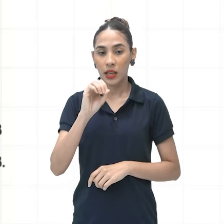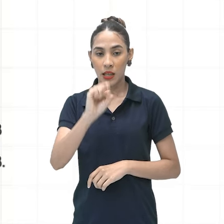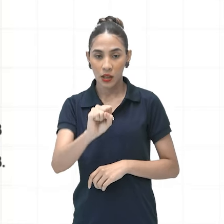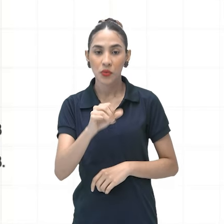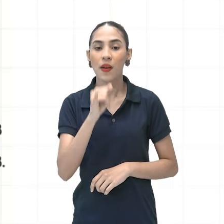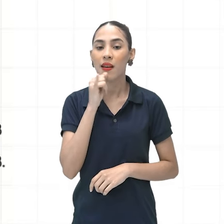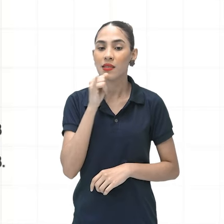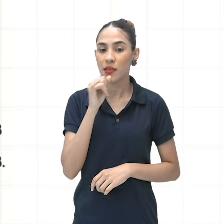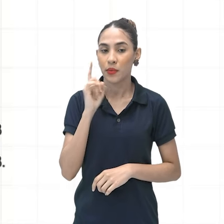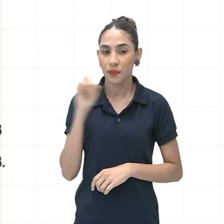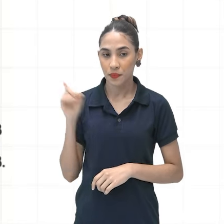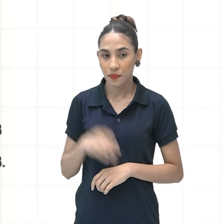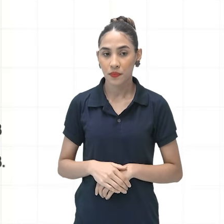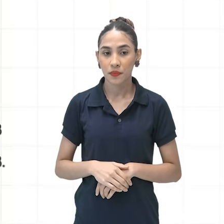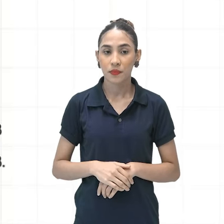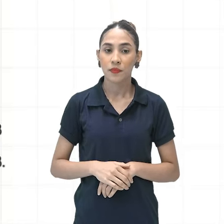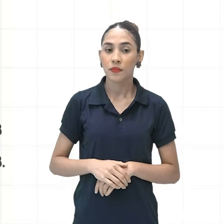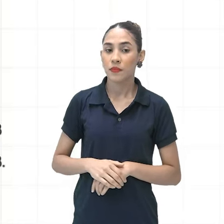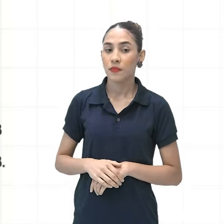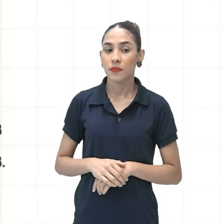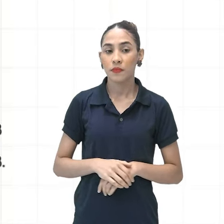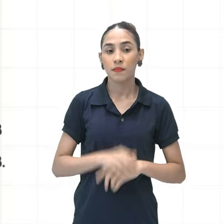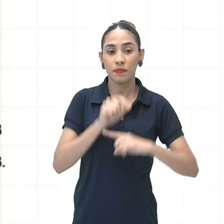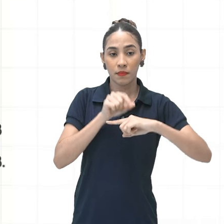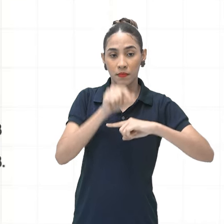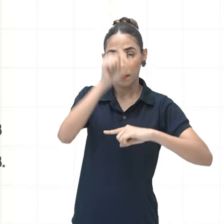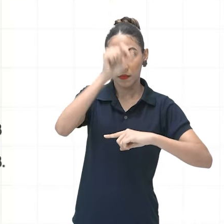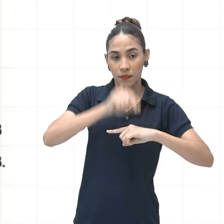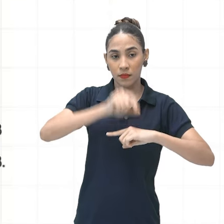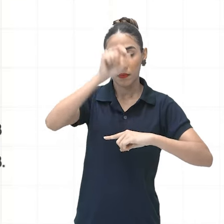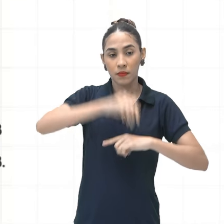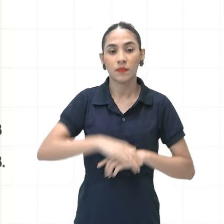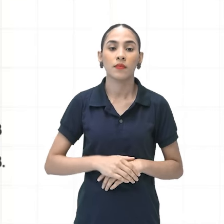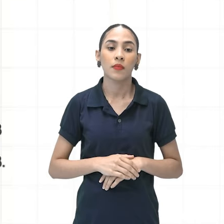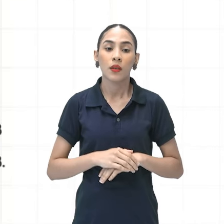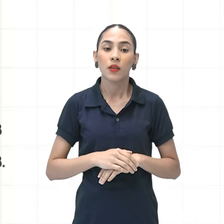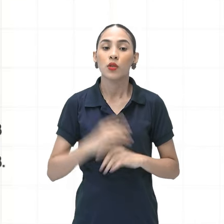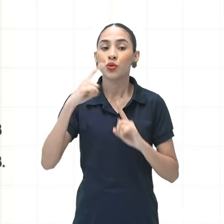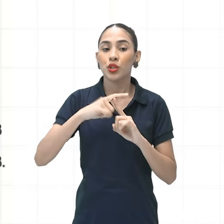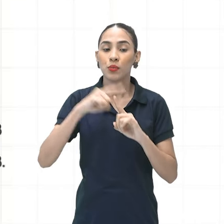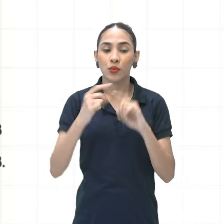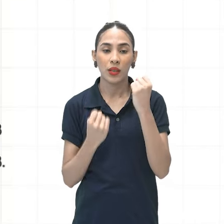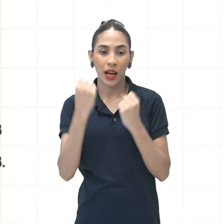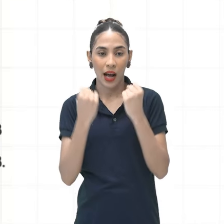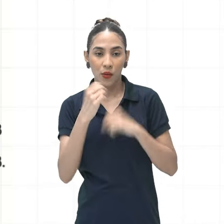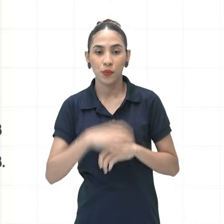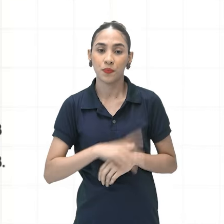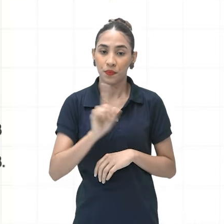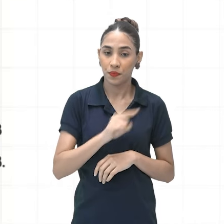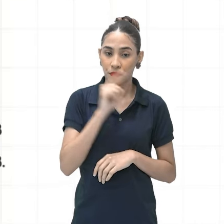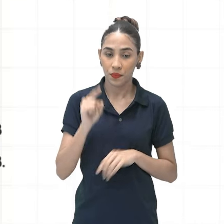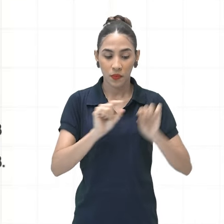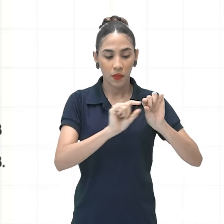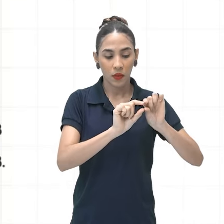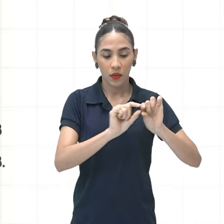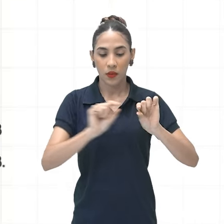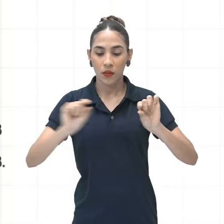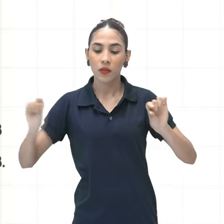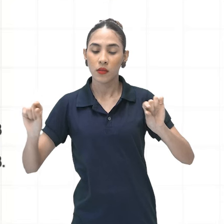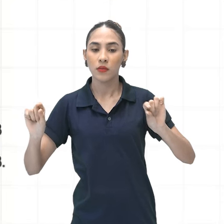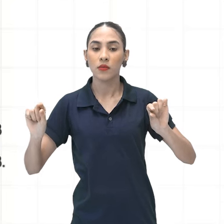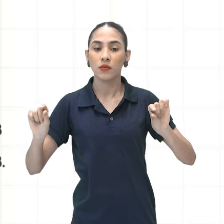Olha só, nesse eixo aqui vertical está falando sobre a marca do carro e nesse eixo horizontal